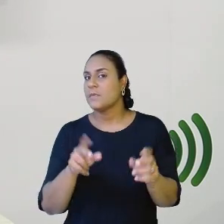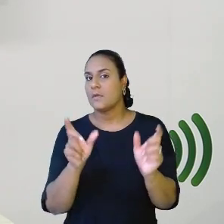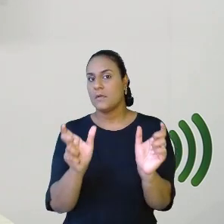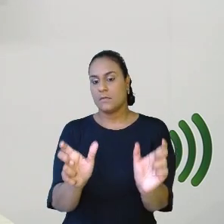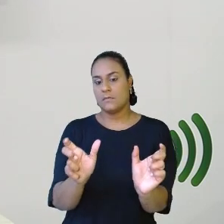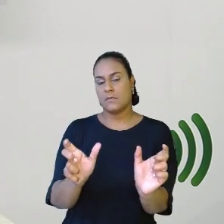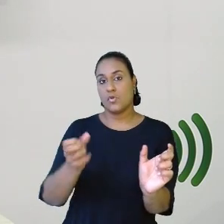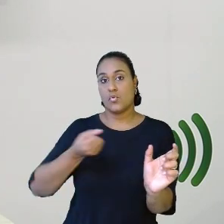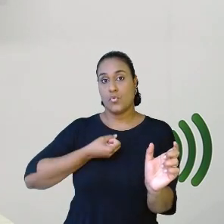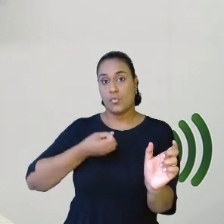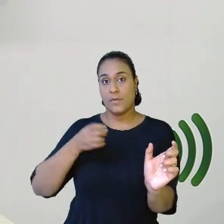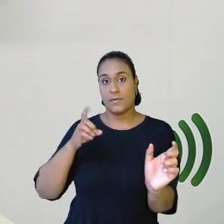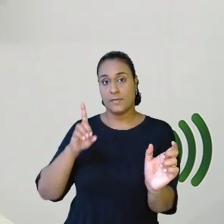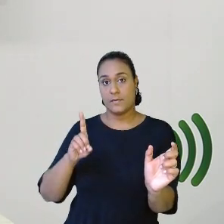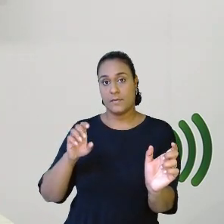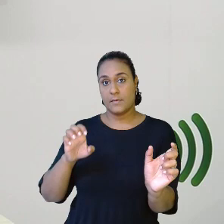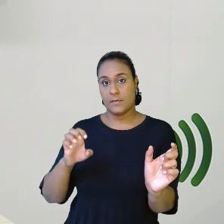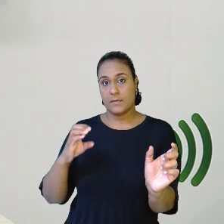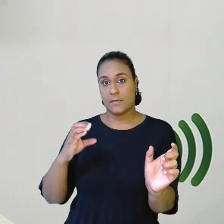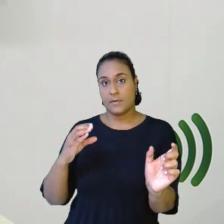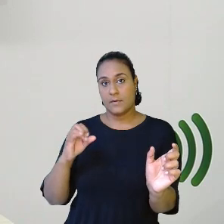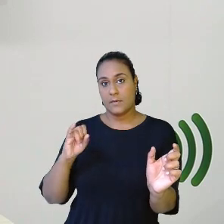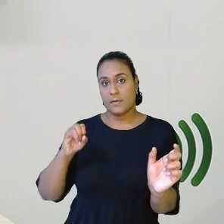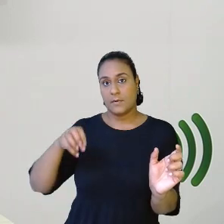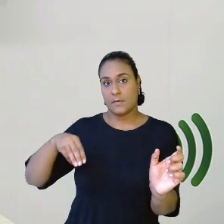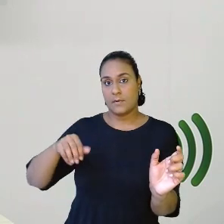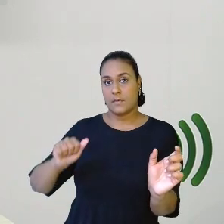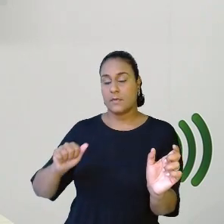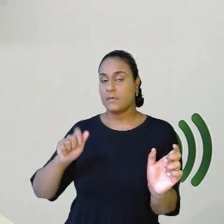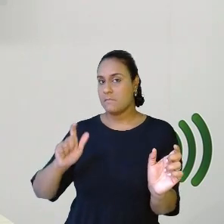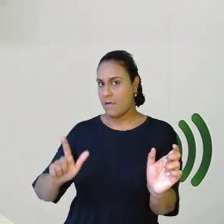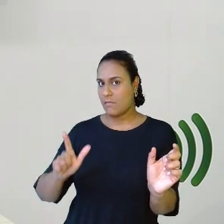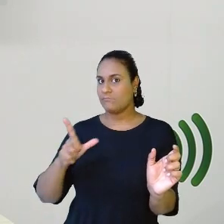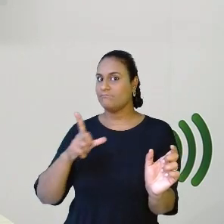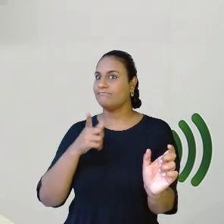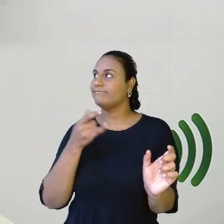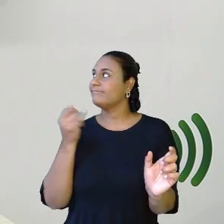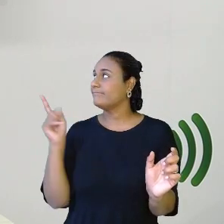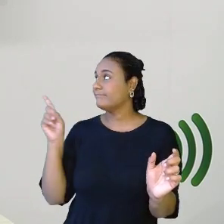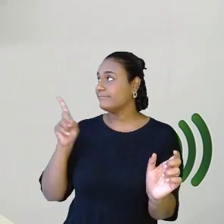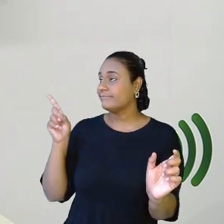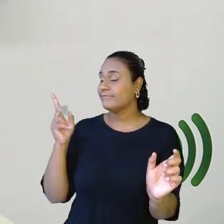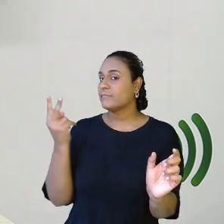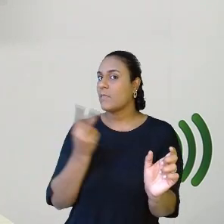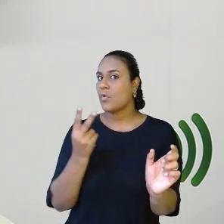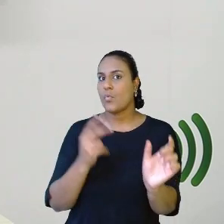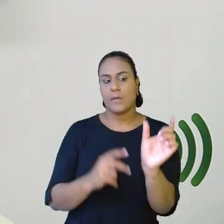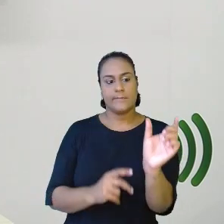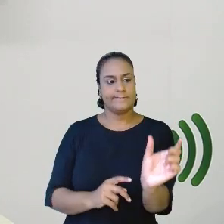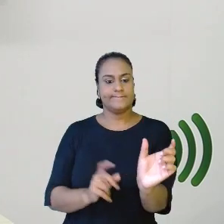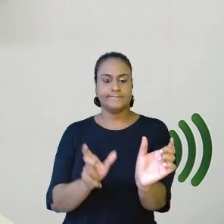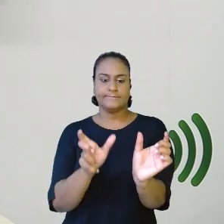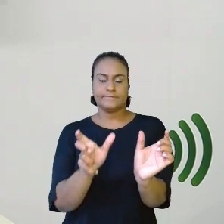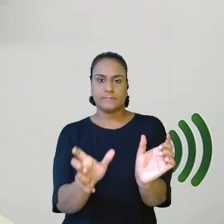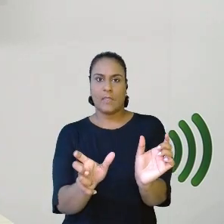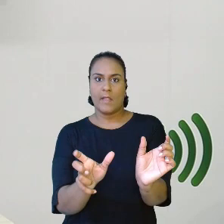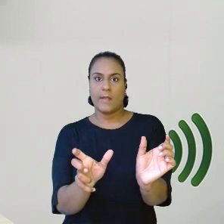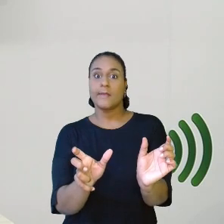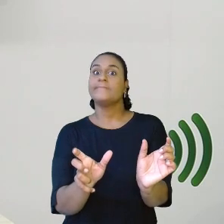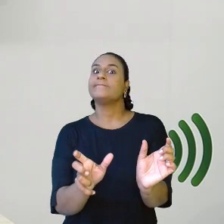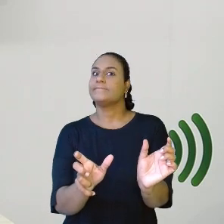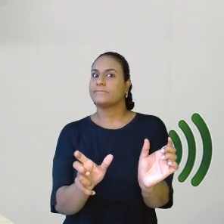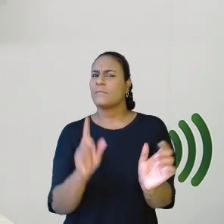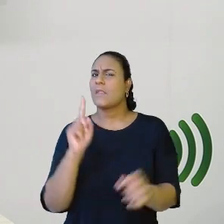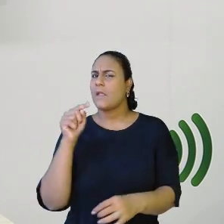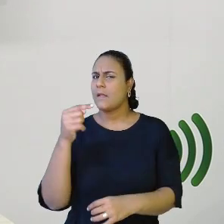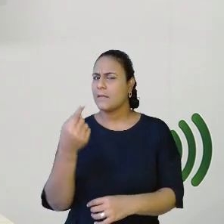a parte decimal. No caso desse exemplo, nós temos 2 casas decimais aí, que daqui a